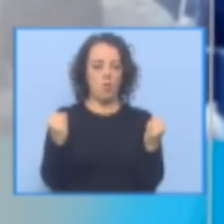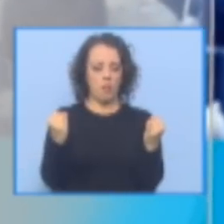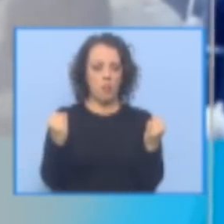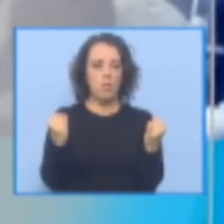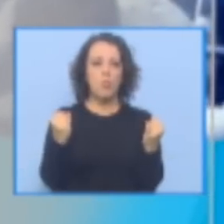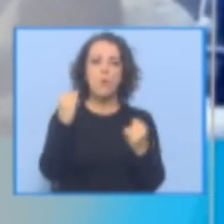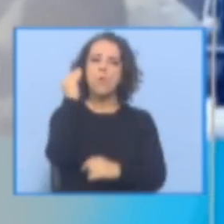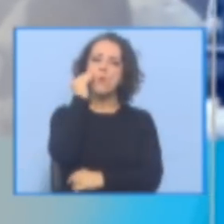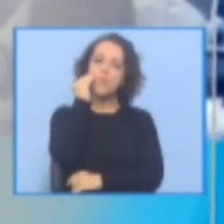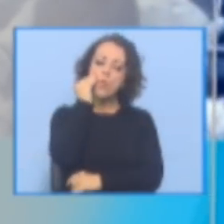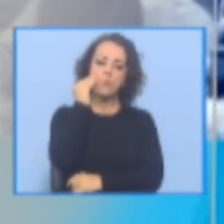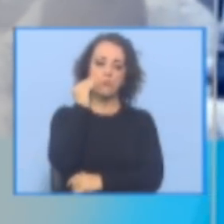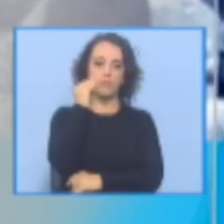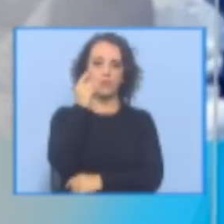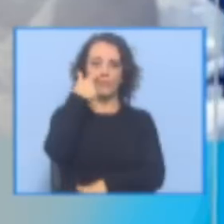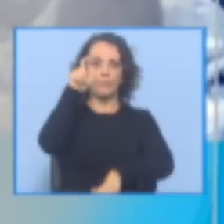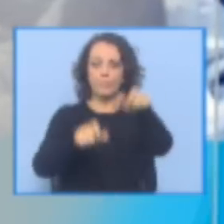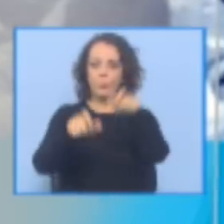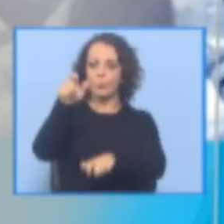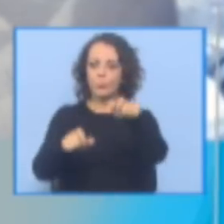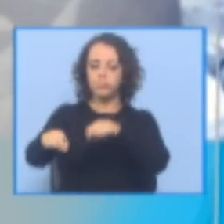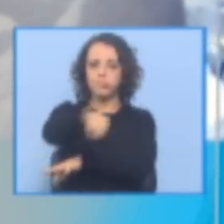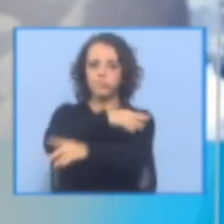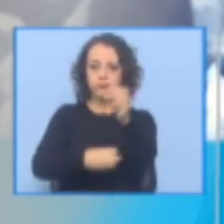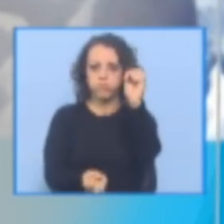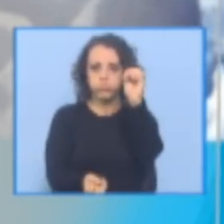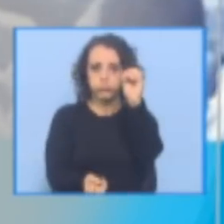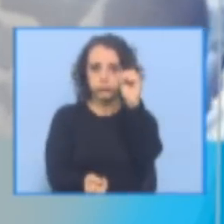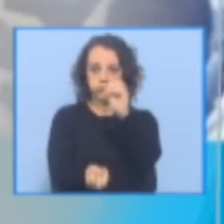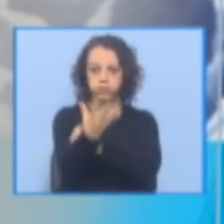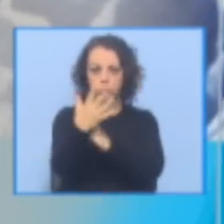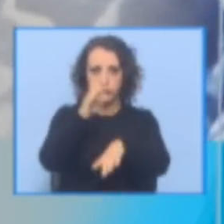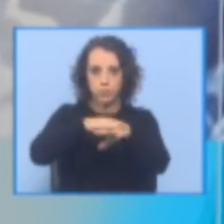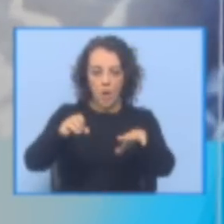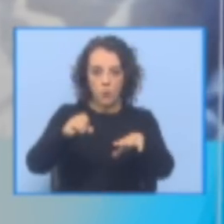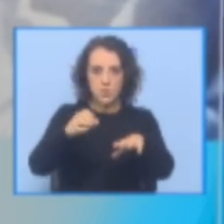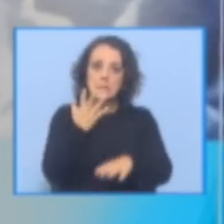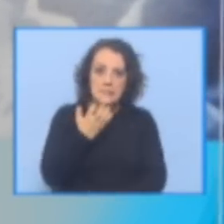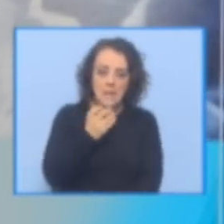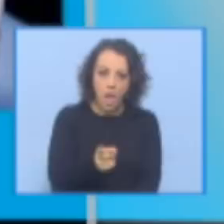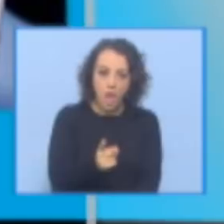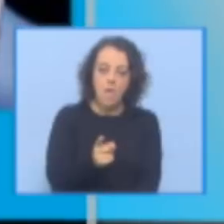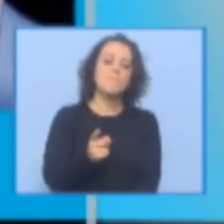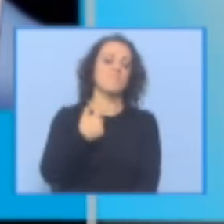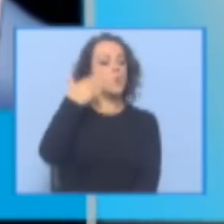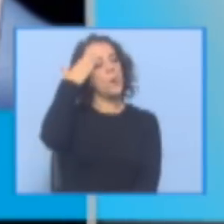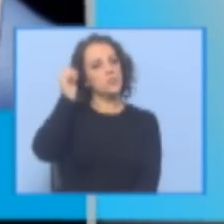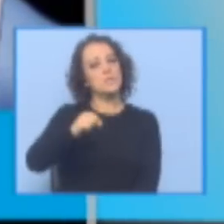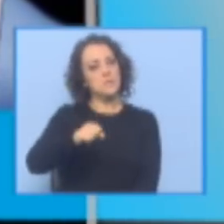e nas consequências dos tais movimentos populistas. Eles surgirão por causa desta estratégia do medo? Eu acho que sim. Eu acho que